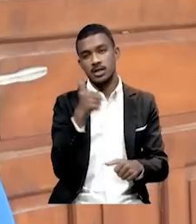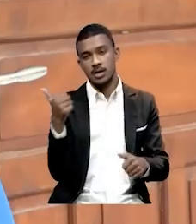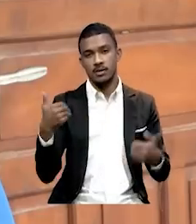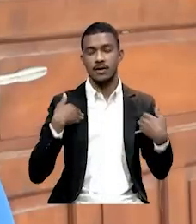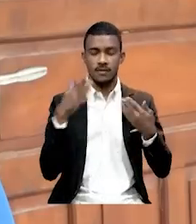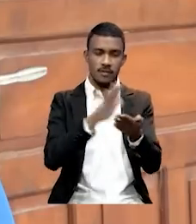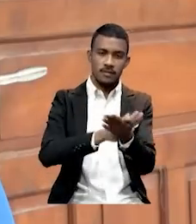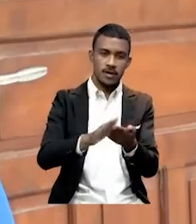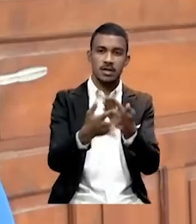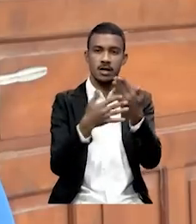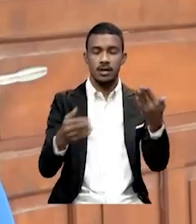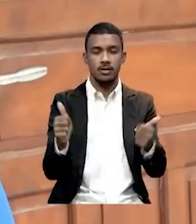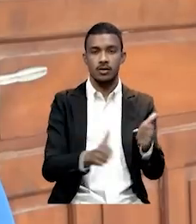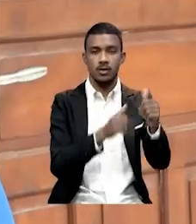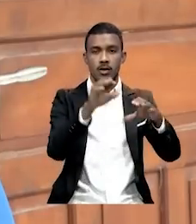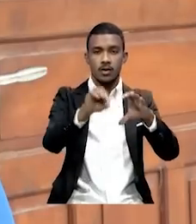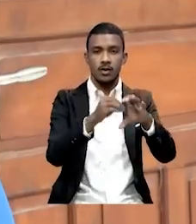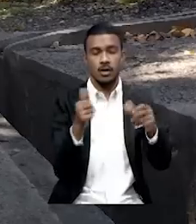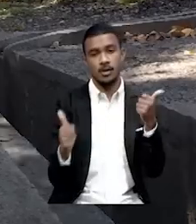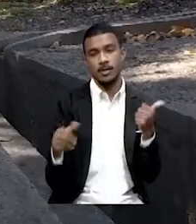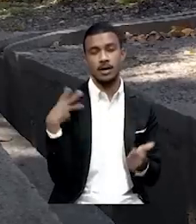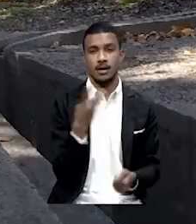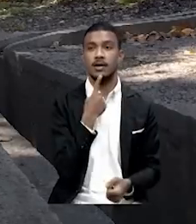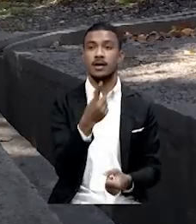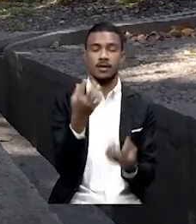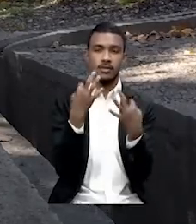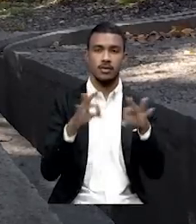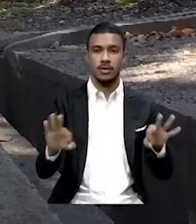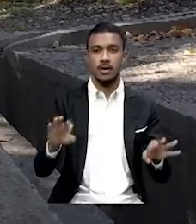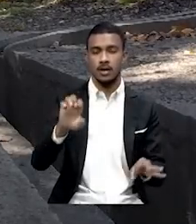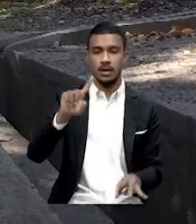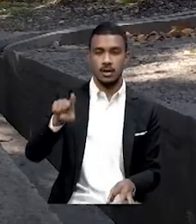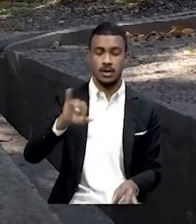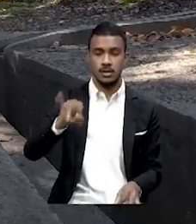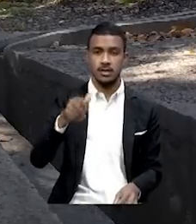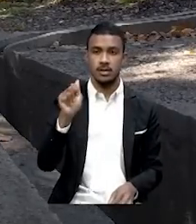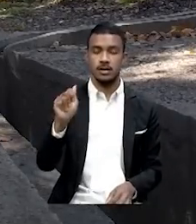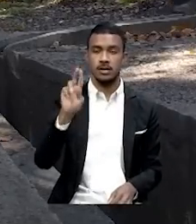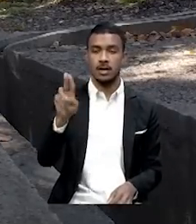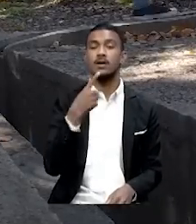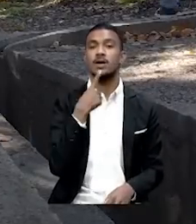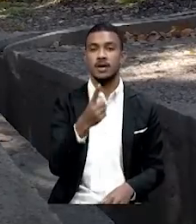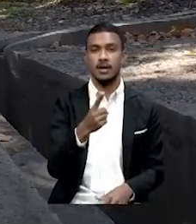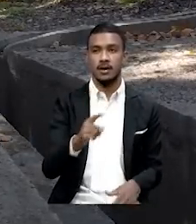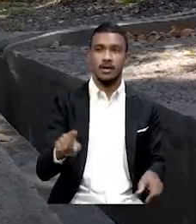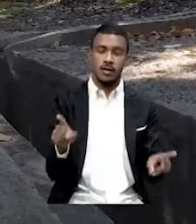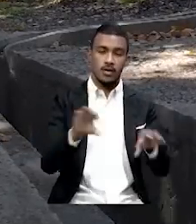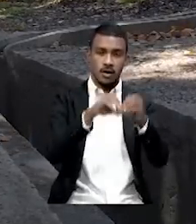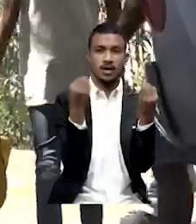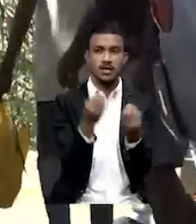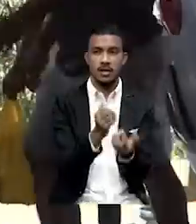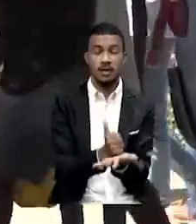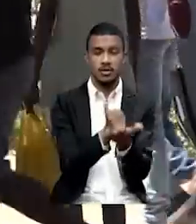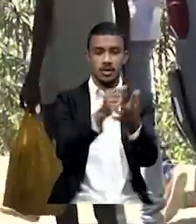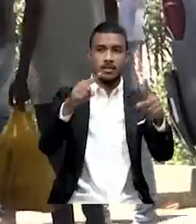Hospital Nasional tir orare ne maka hinta mencione tena Exaldo Acosta hateten durante ne fundação facilita toba